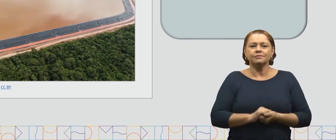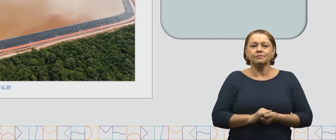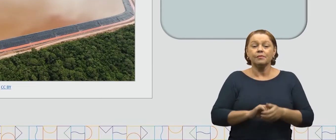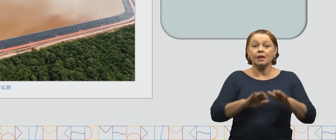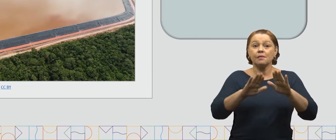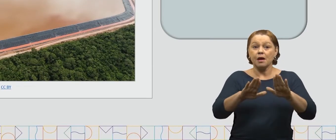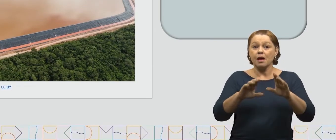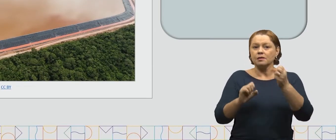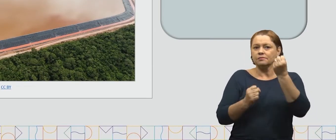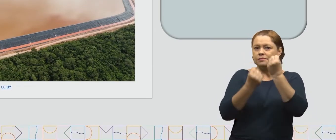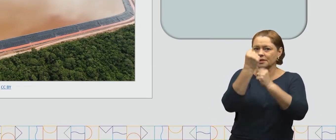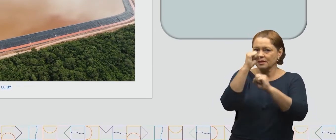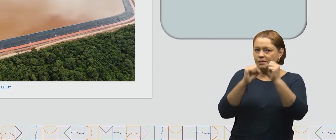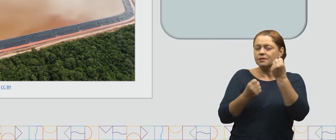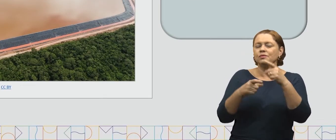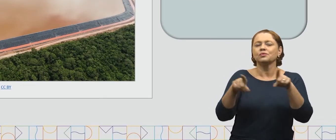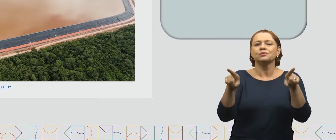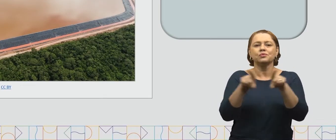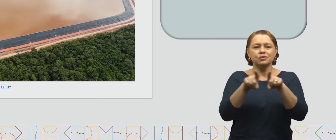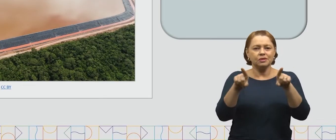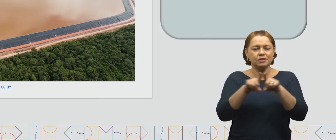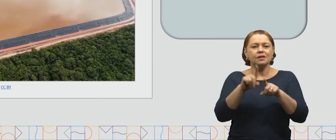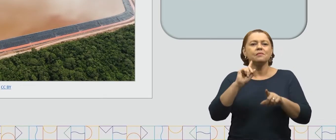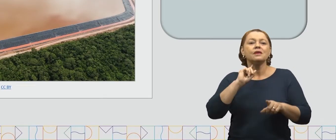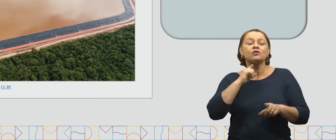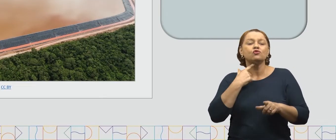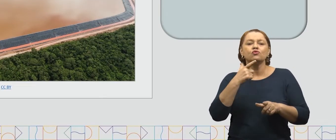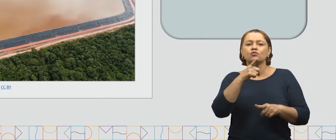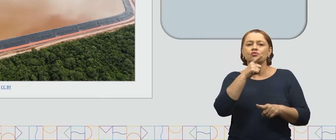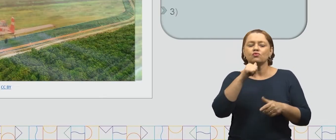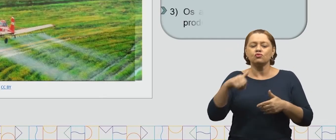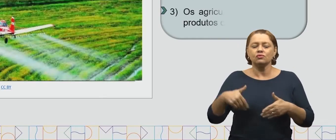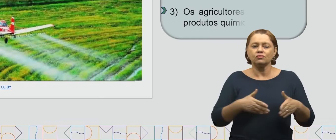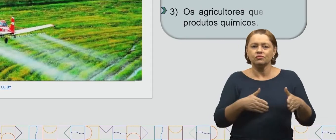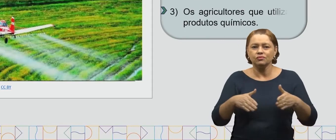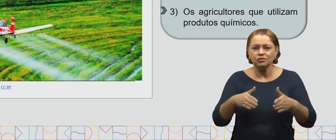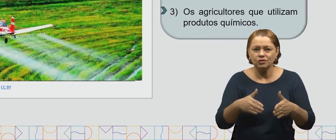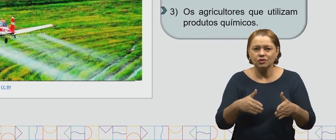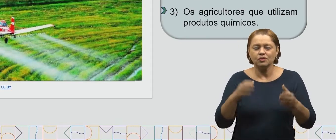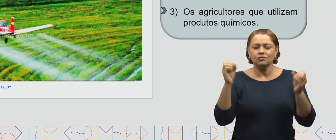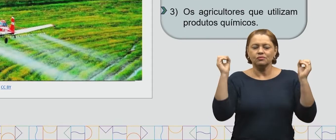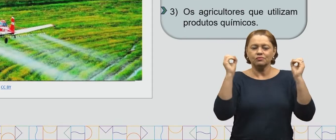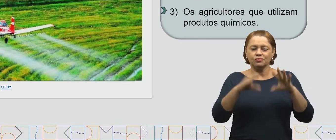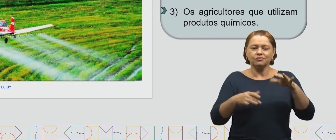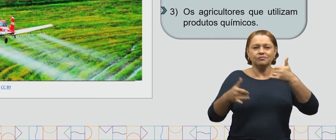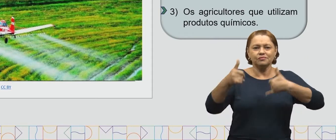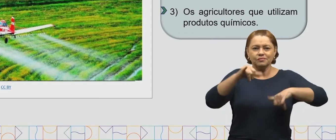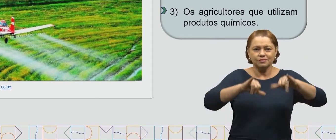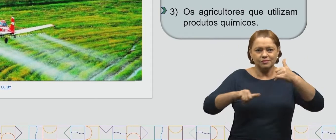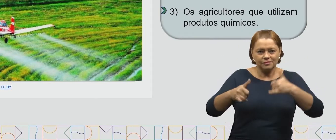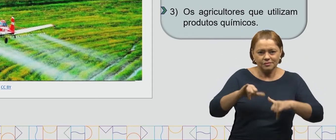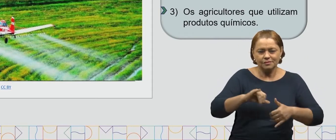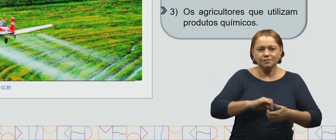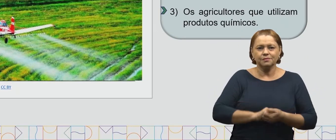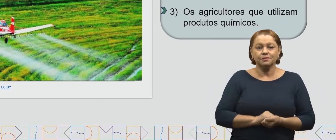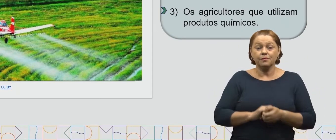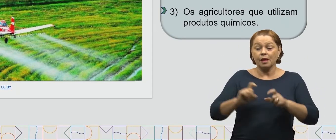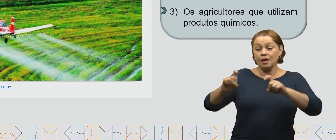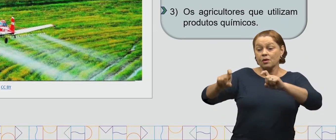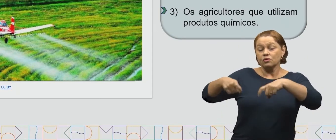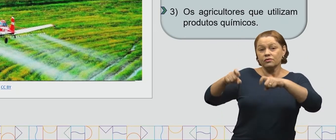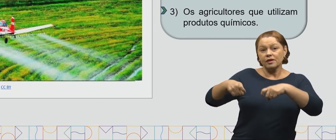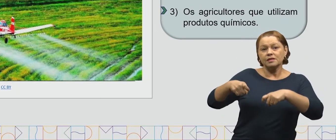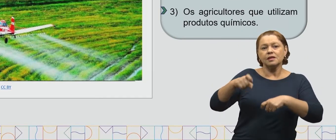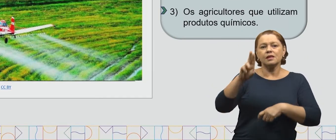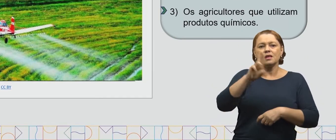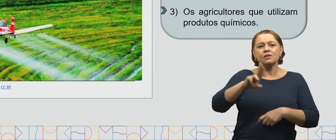também poluem os rios, com resíduos líquidos não tratados. Os agricultores que utilizam produtos